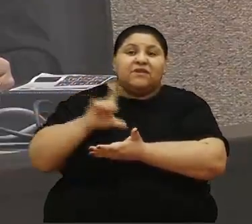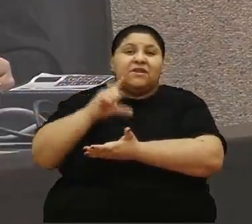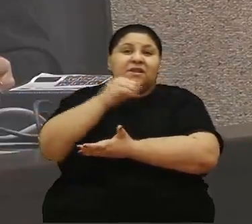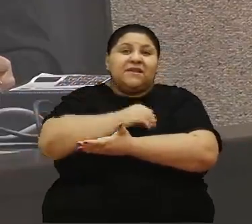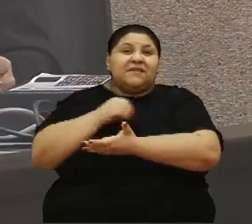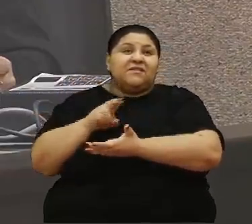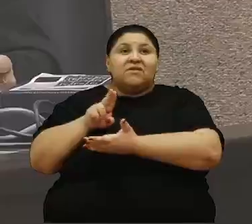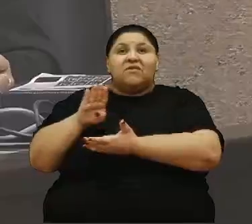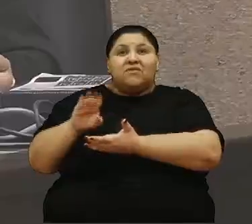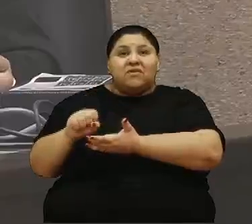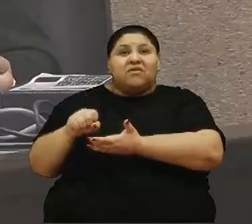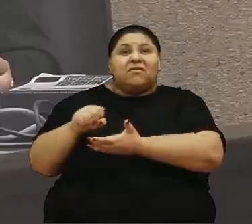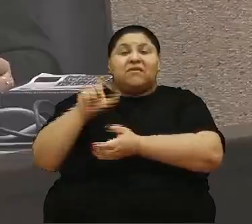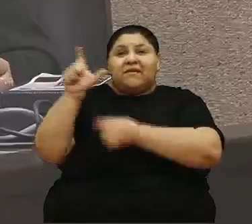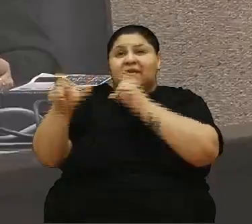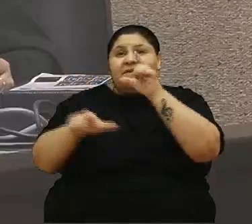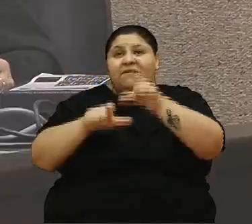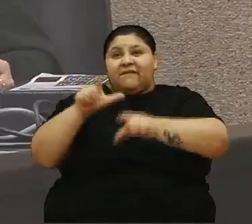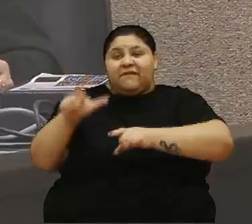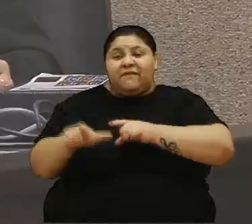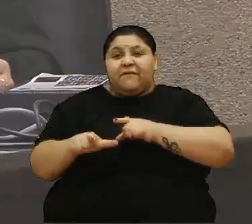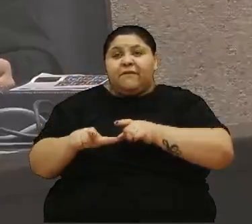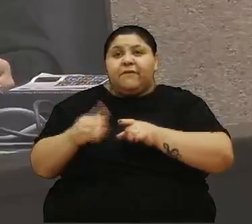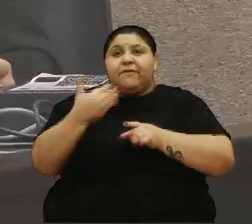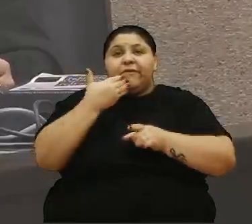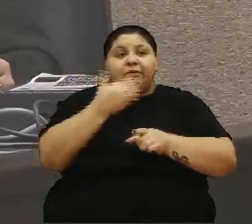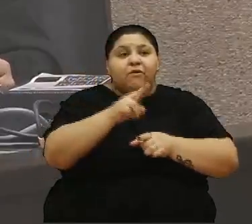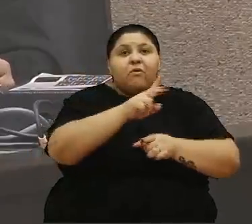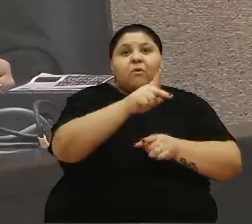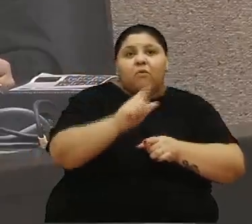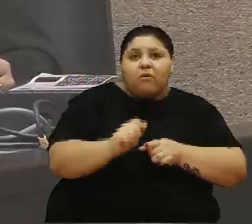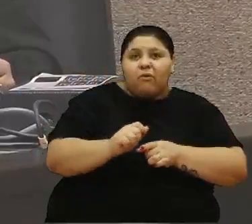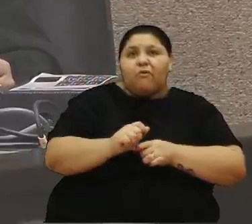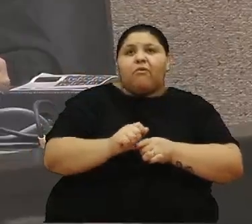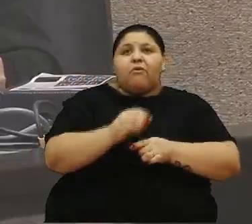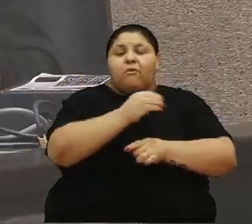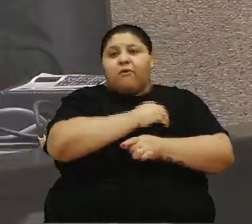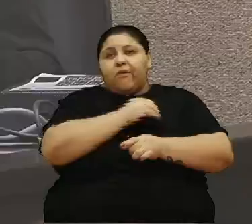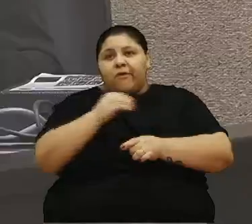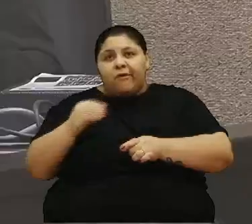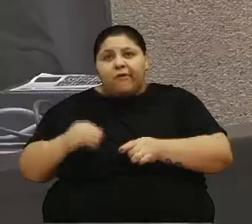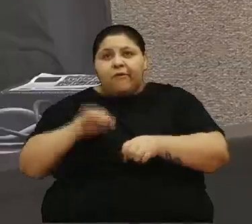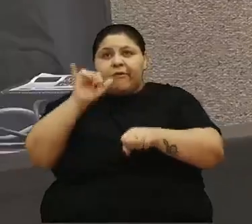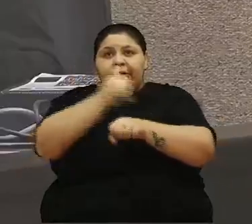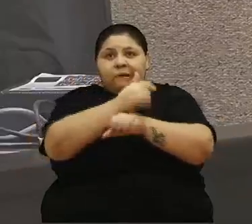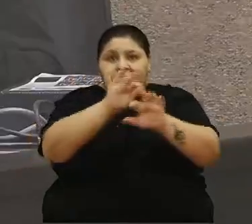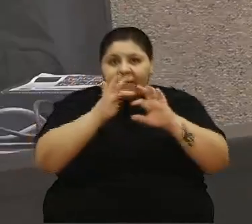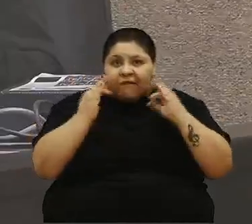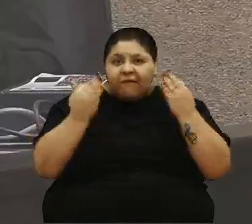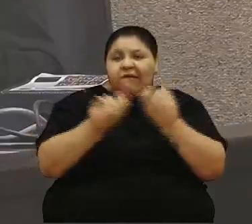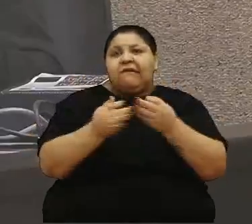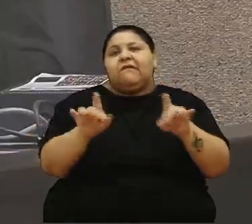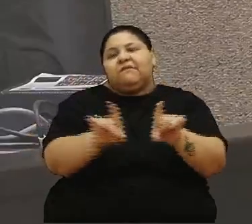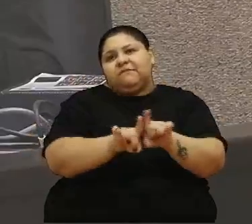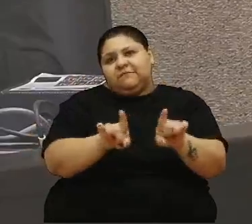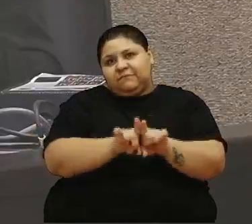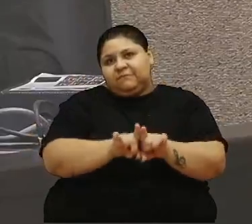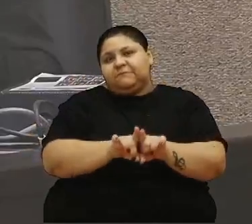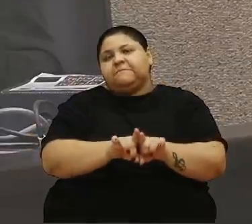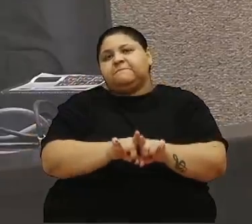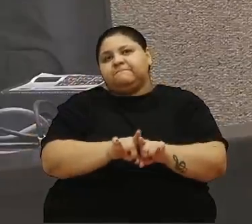nas UBSs e as pessoas acabam recorrendo à UPA, médicos de estratégia da família também